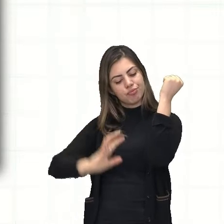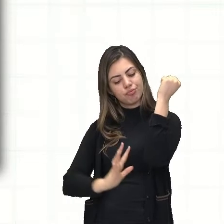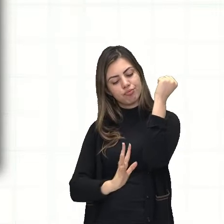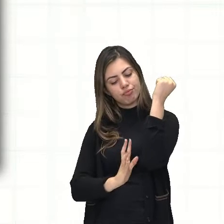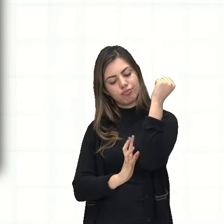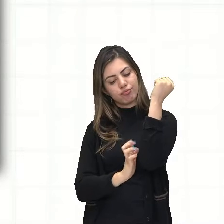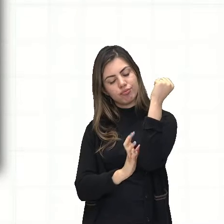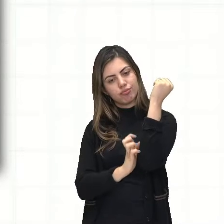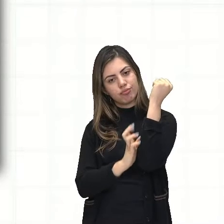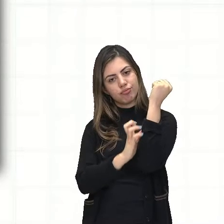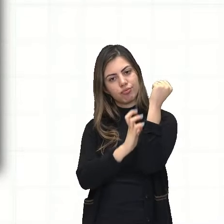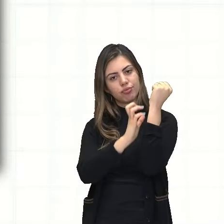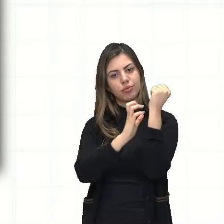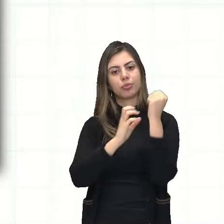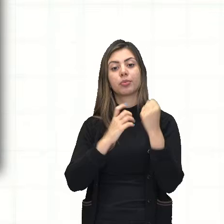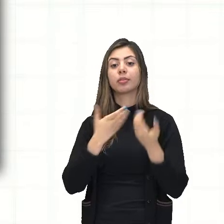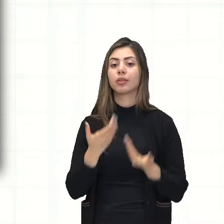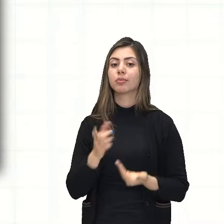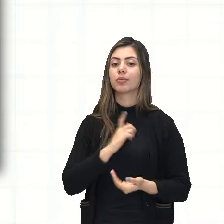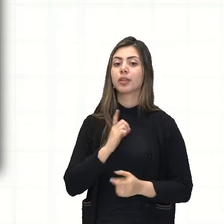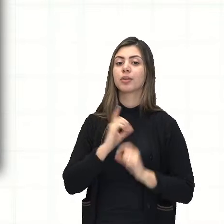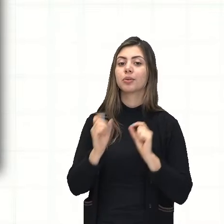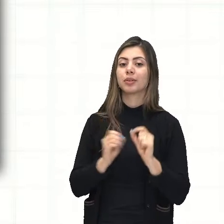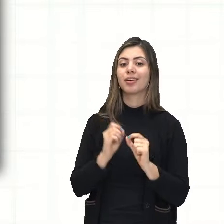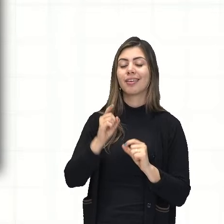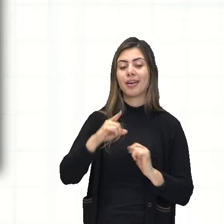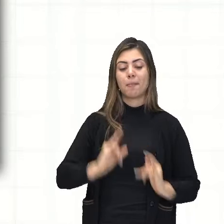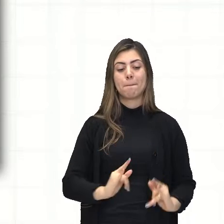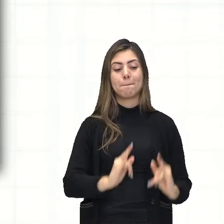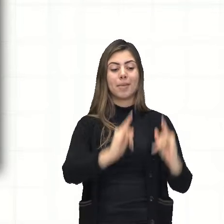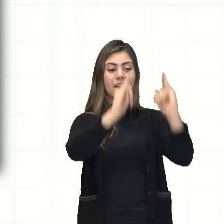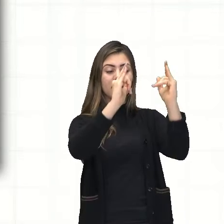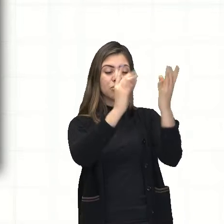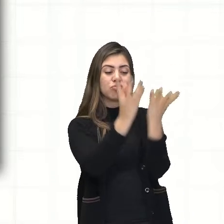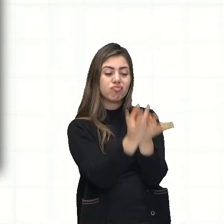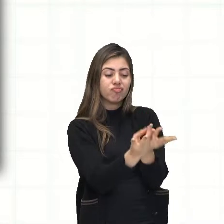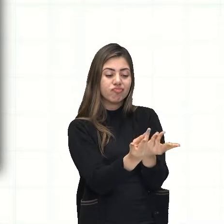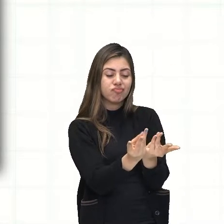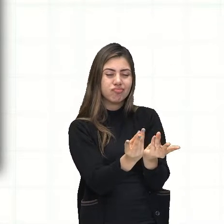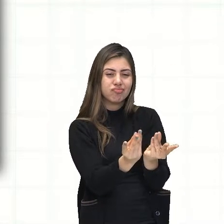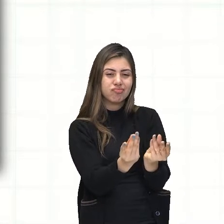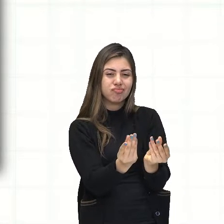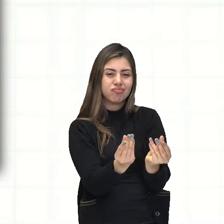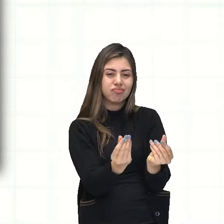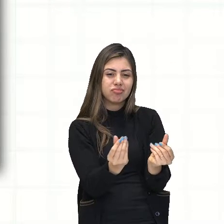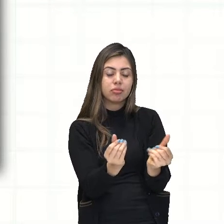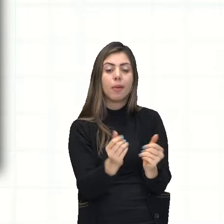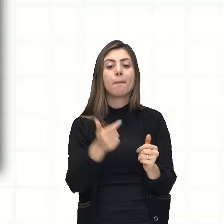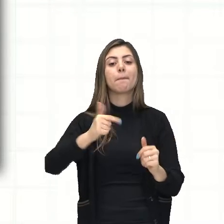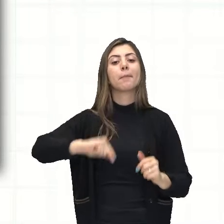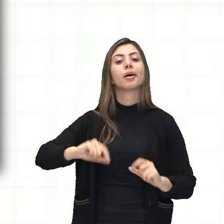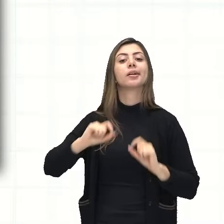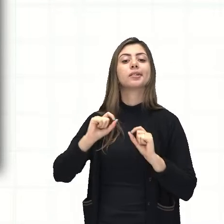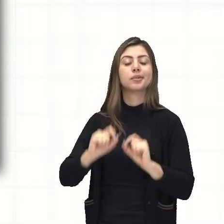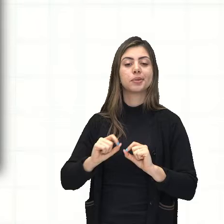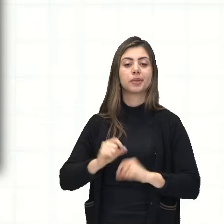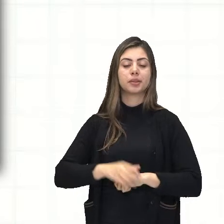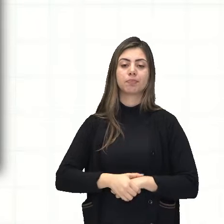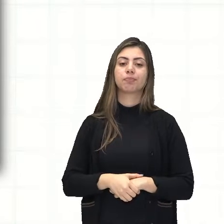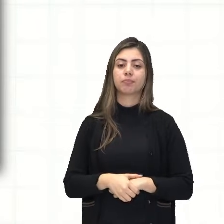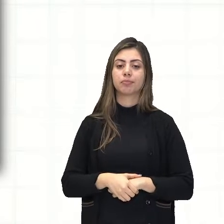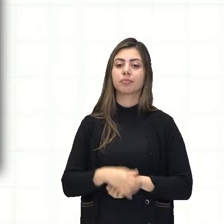né, nós temos aí a deterioração de edifícios, nós temos também o grande problema